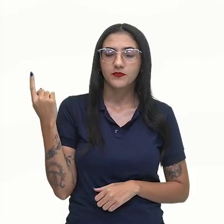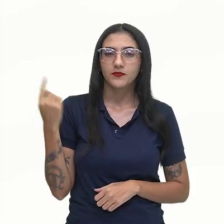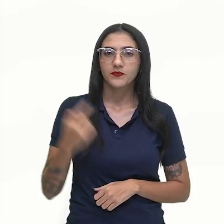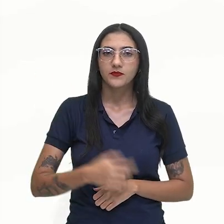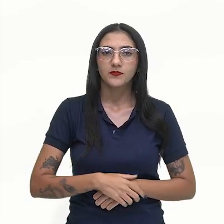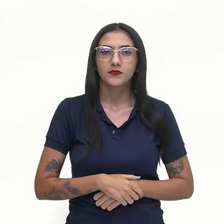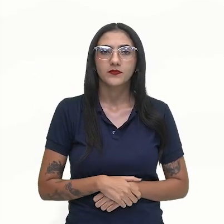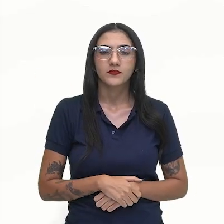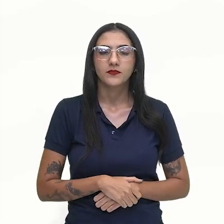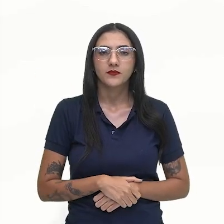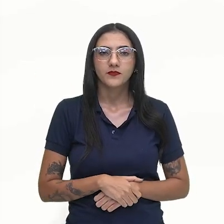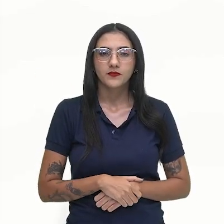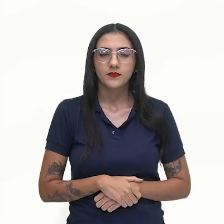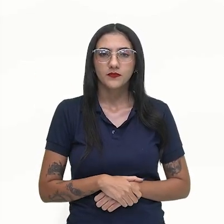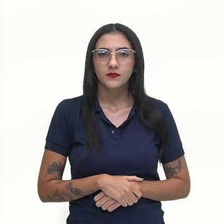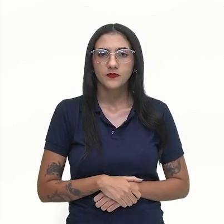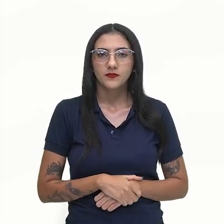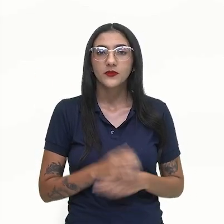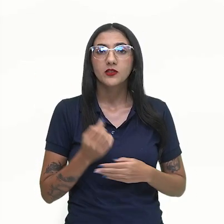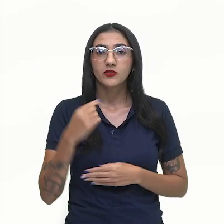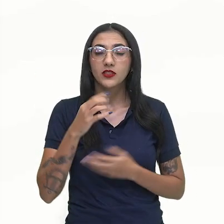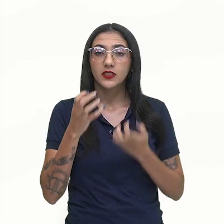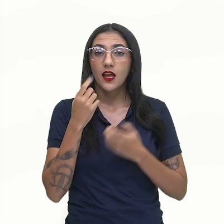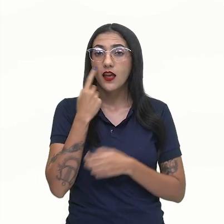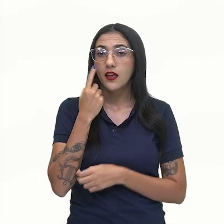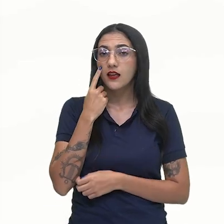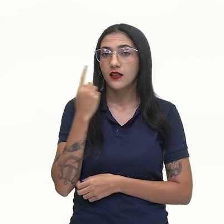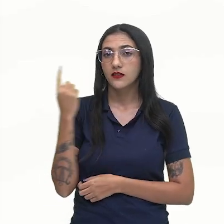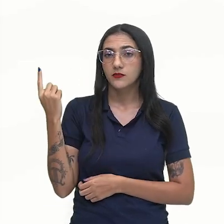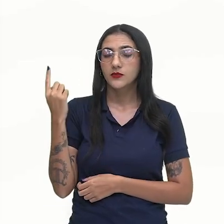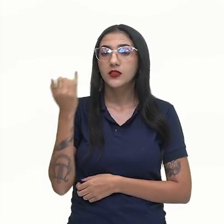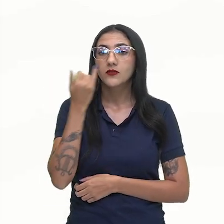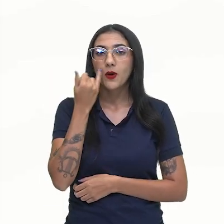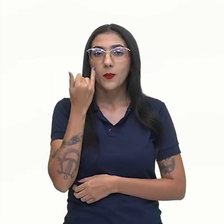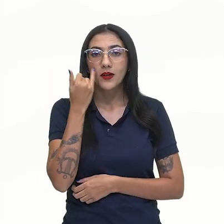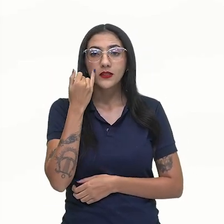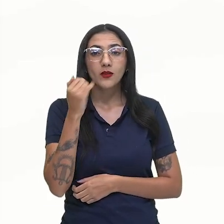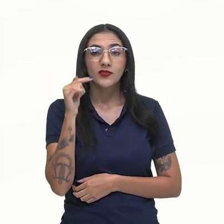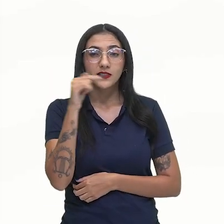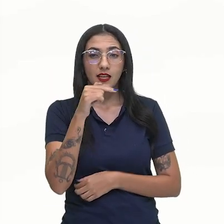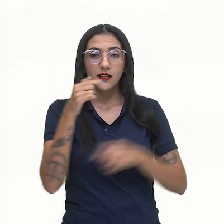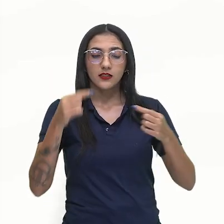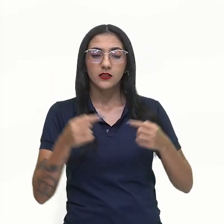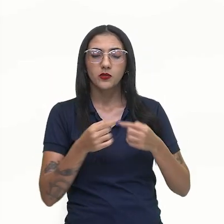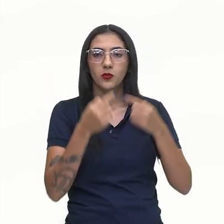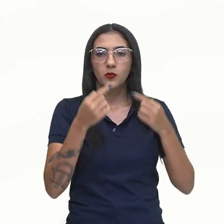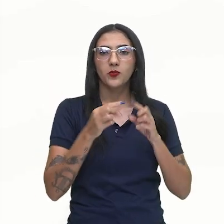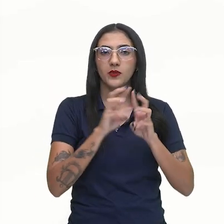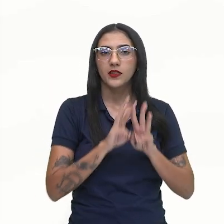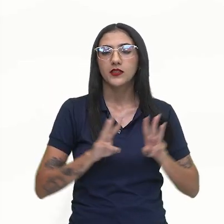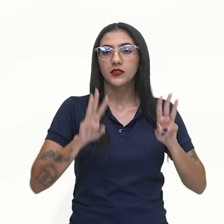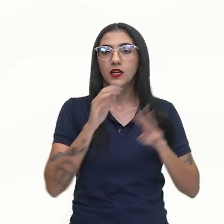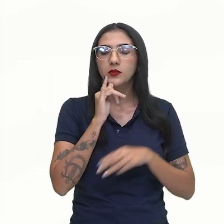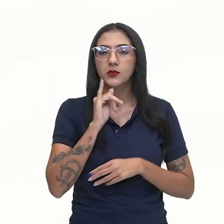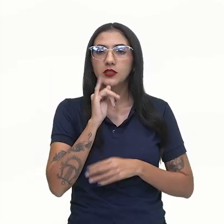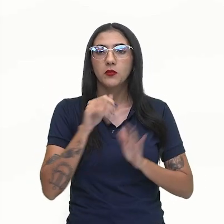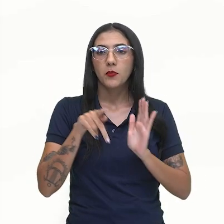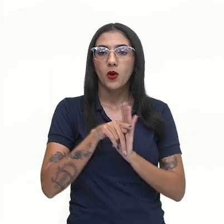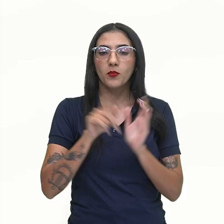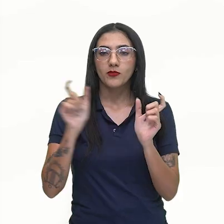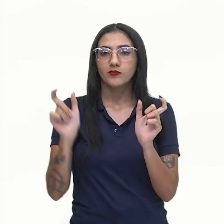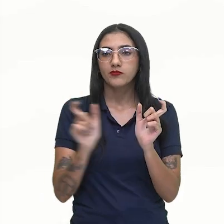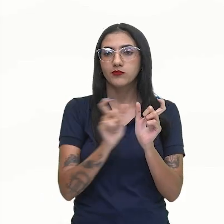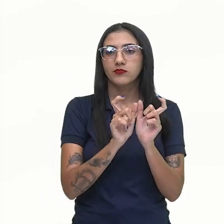site.gov, climate change. Então, você quer buscar essa informação aqui, ó, nesse tipo de site, tá? Do domínio ali